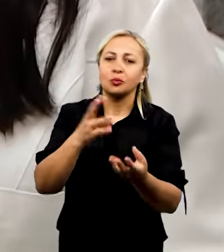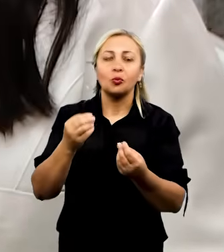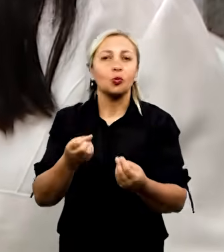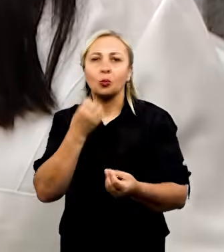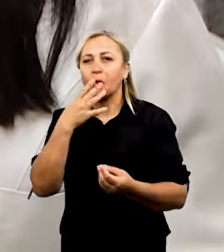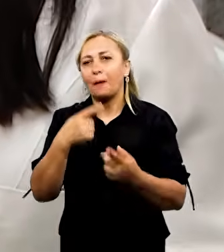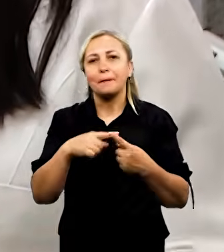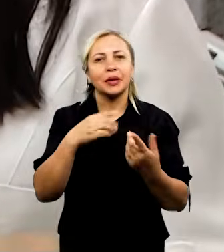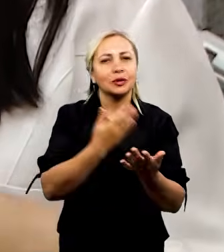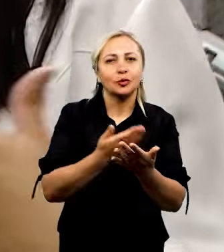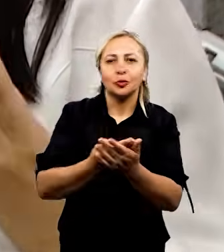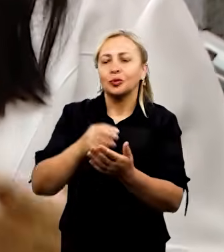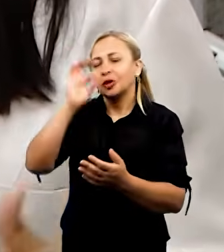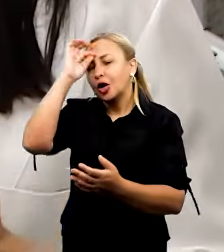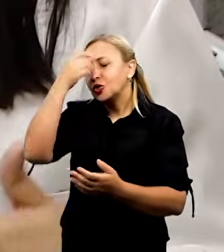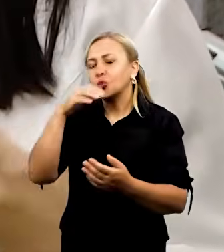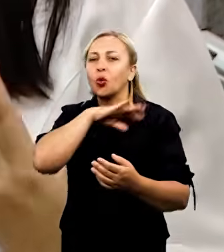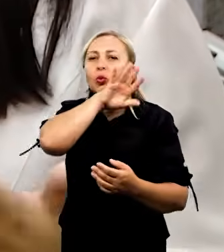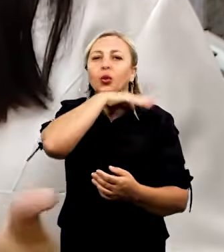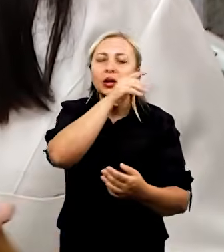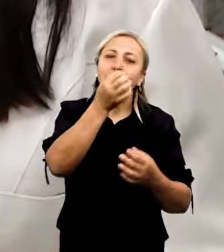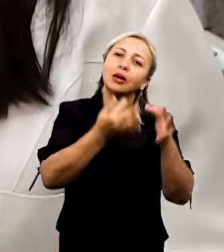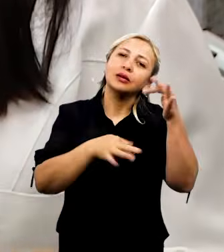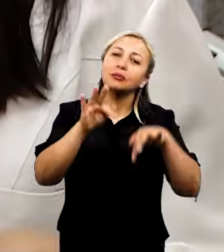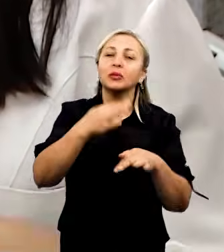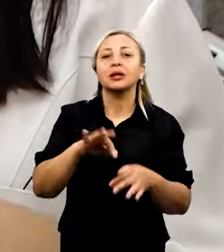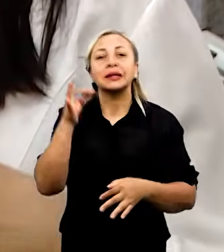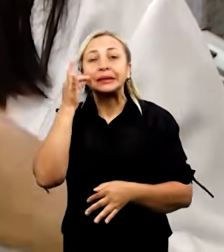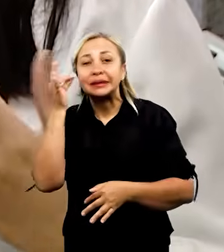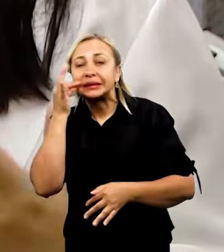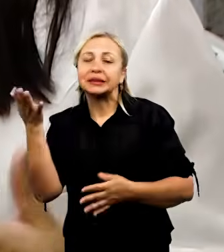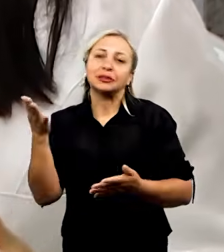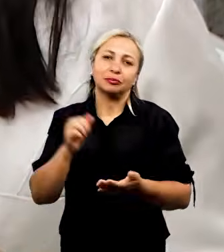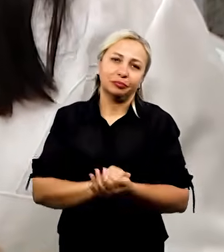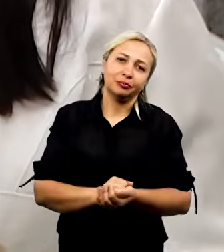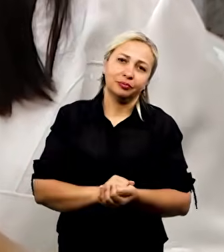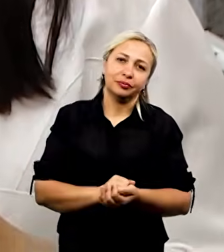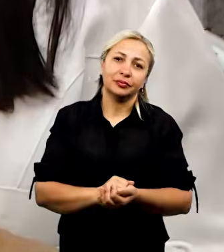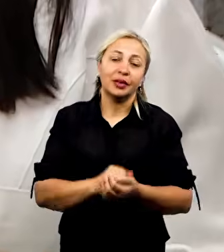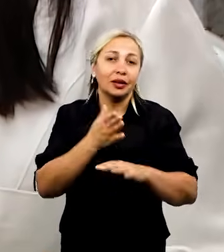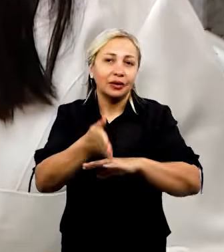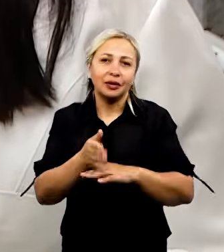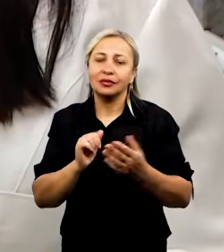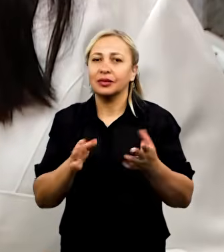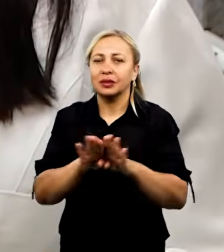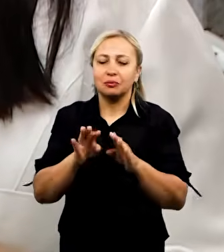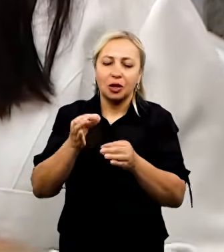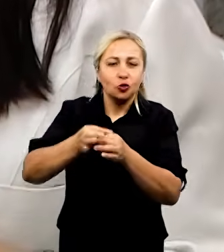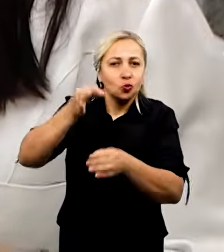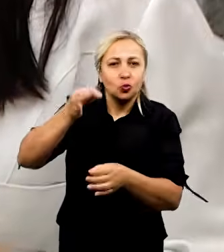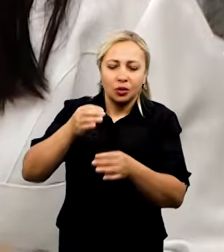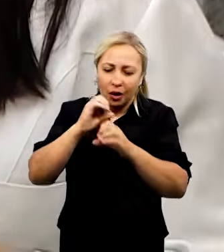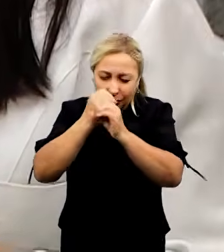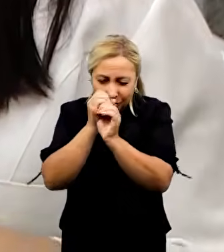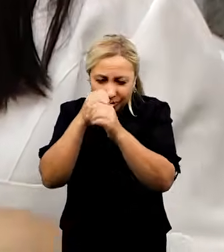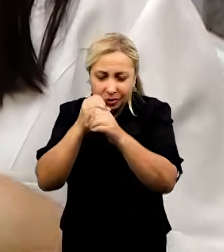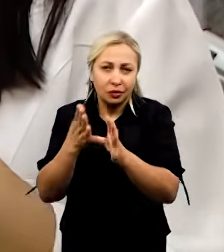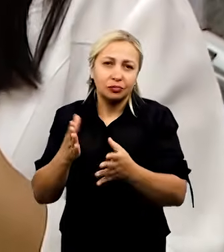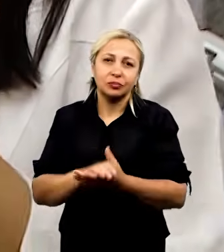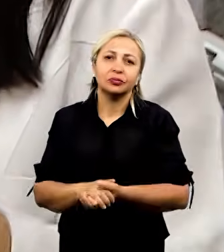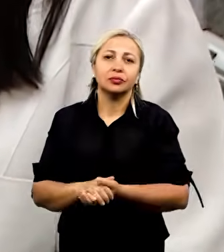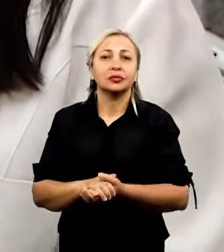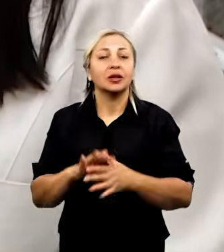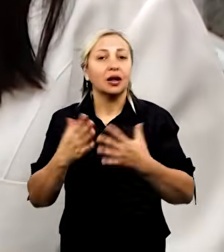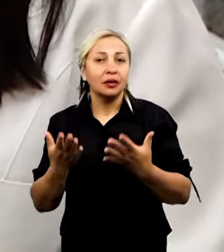animais de laboratório, né? Testamos em ratos, camundongos, através de ensaios in vitro. E aí